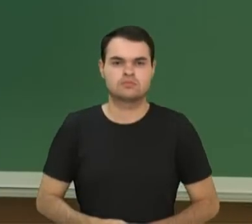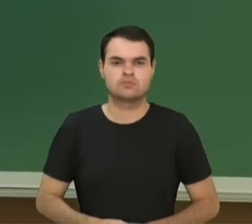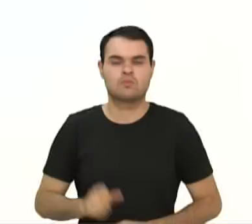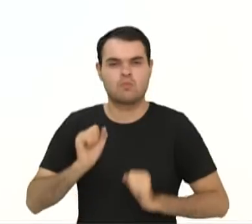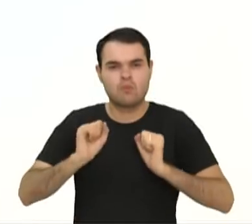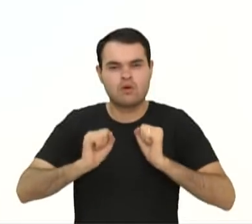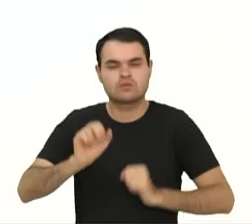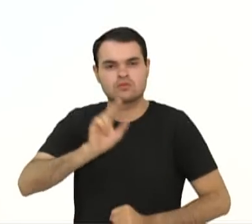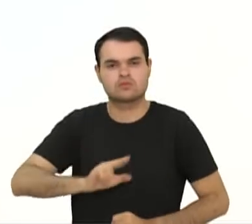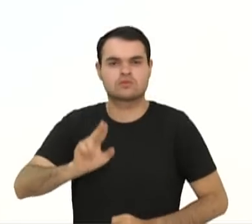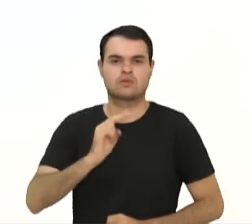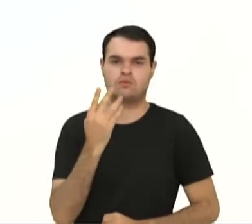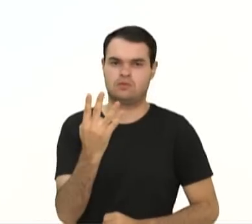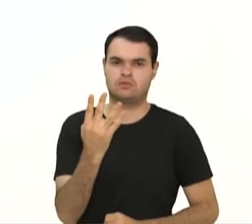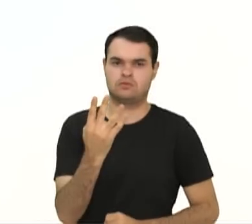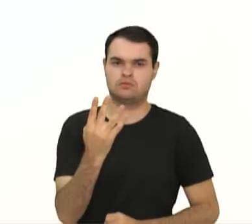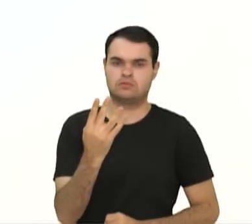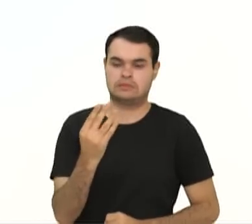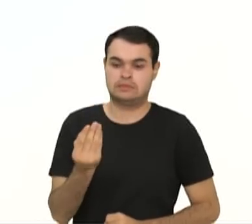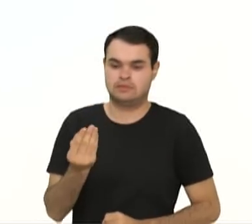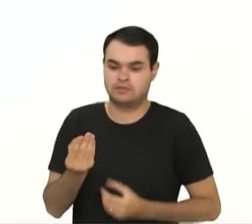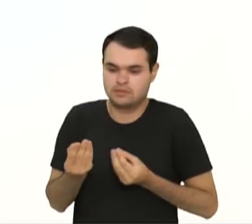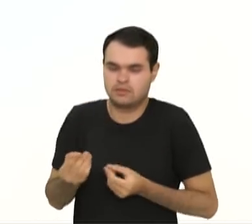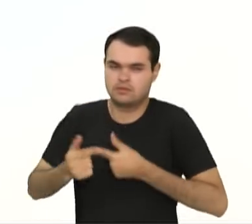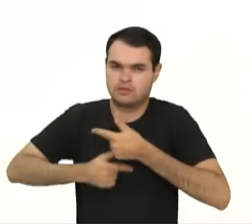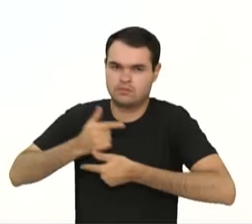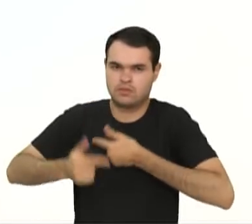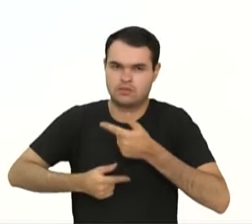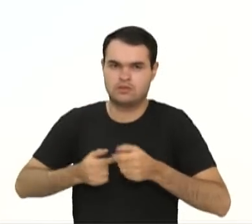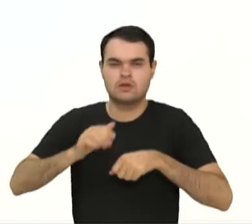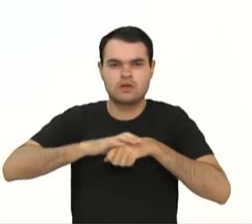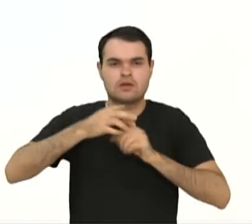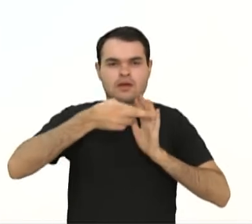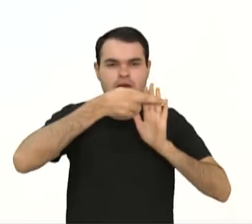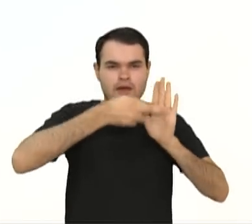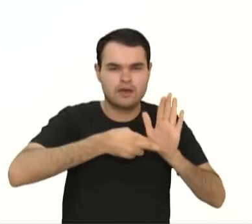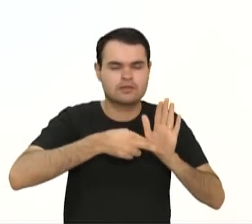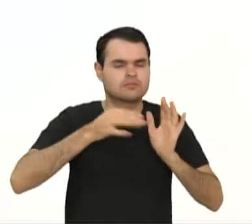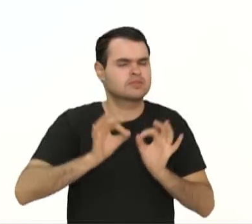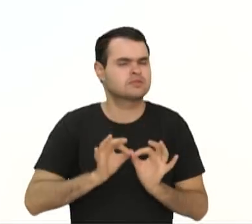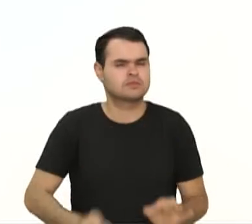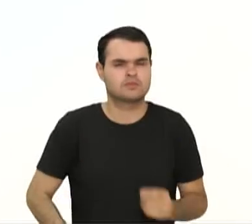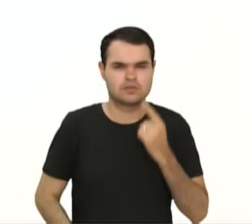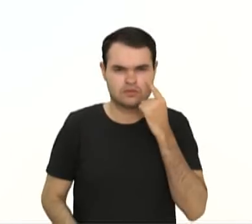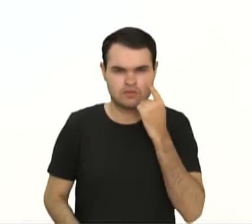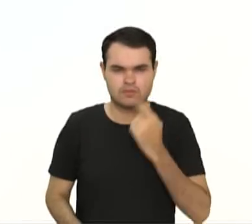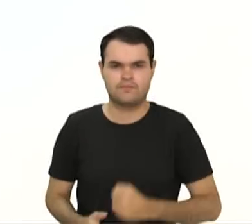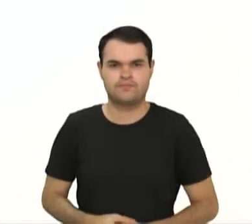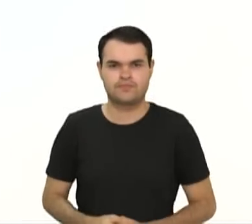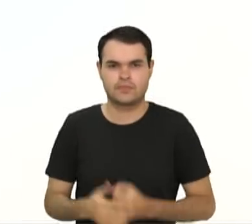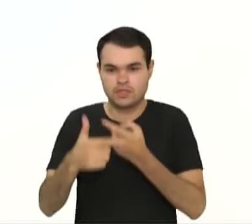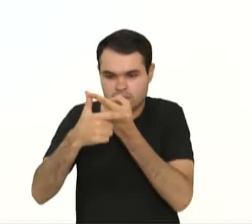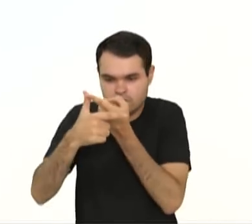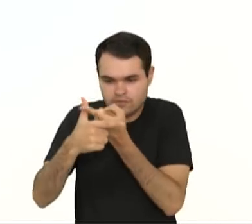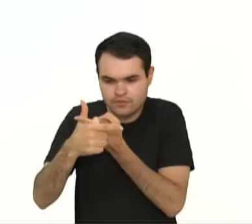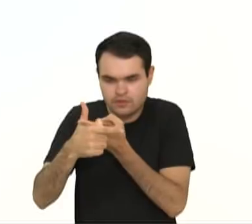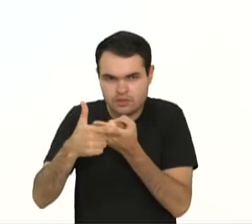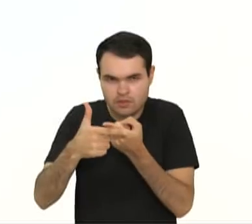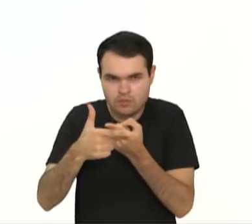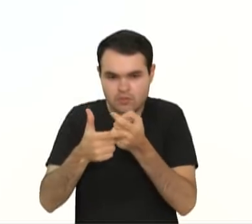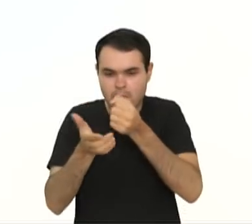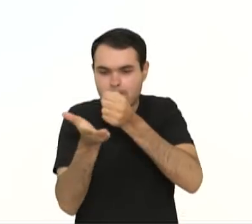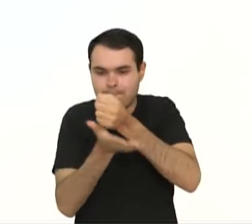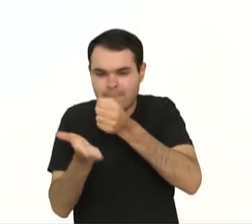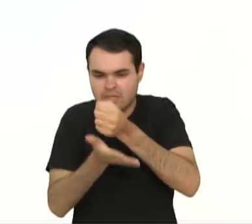4. Dá um pouquinho de trabalho. Se eu aplicar a propriedade, vai ficar muito mais simples. Divisão de bases